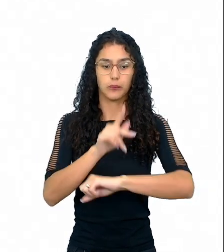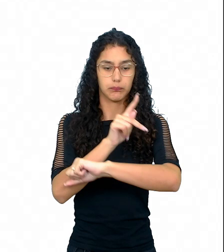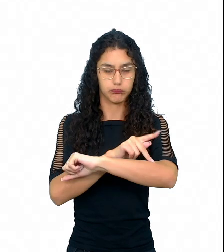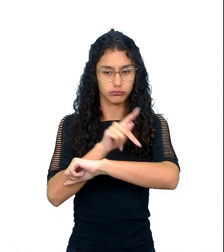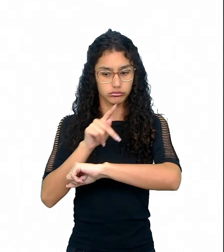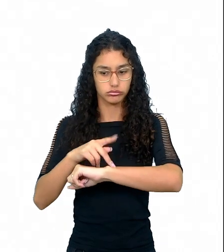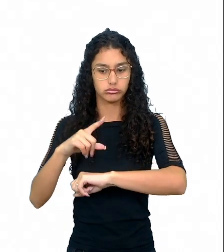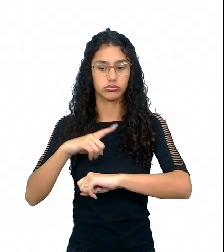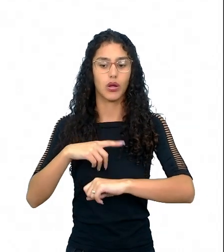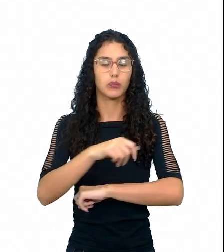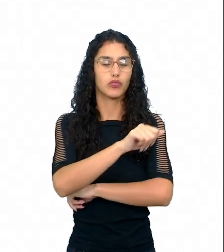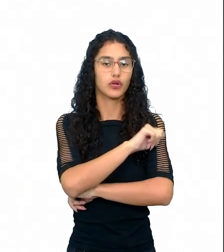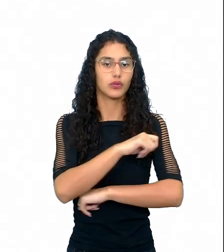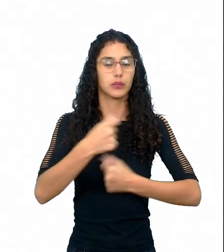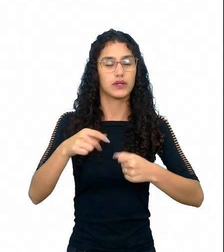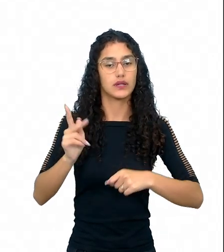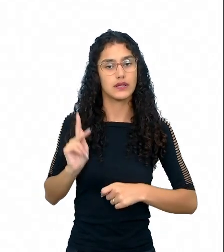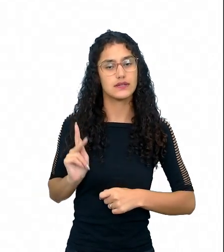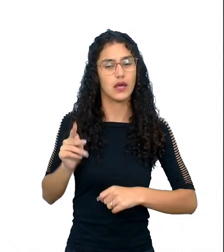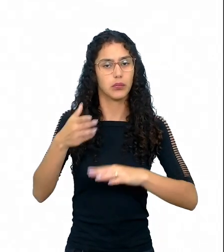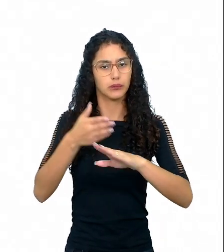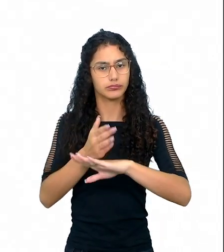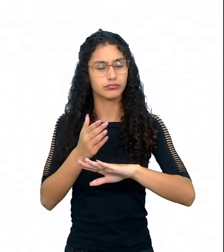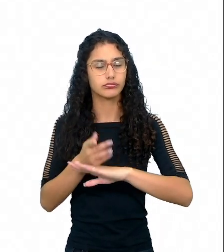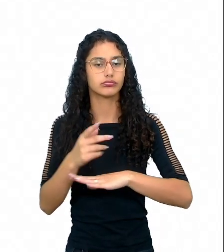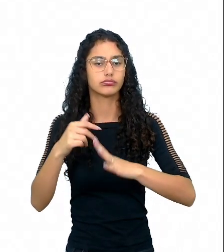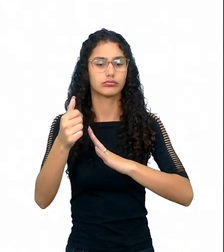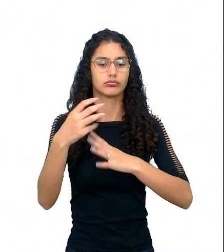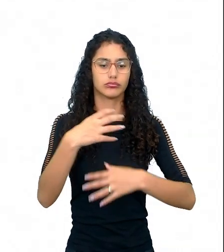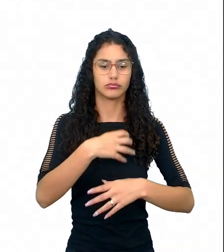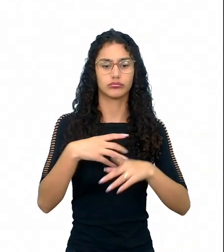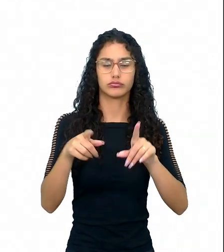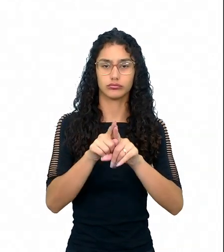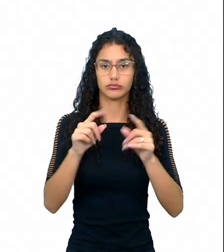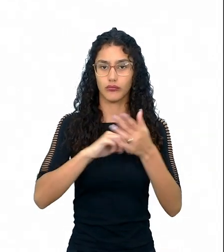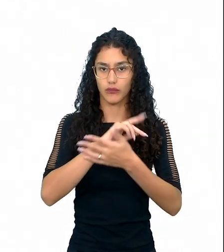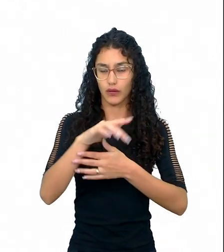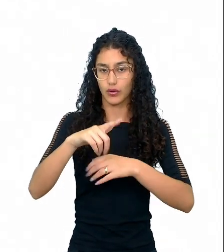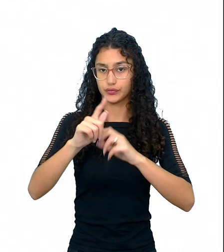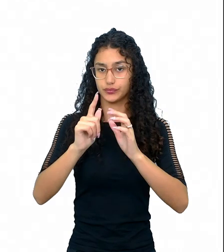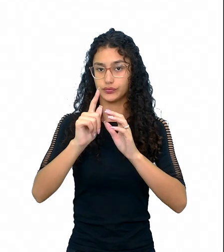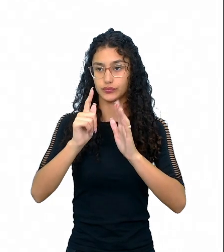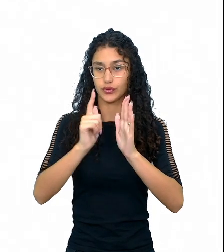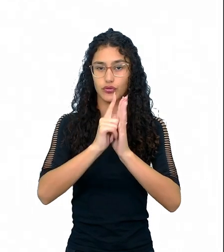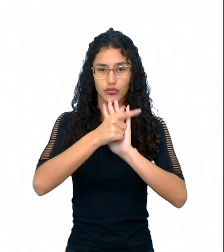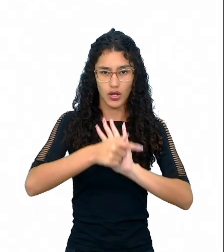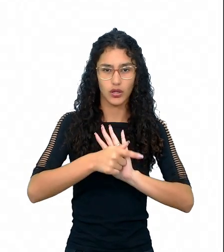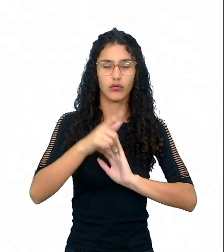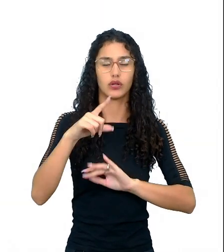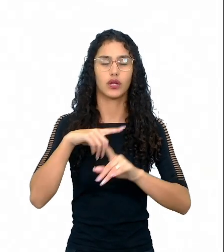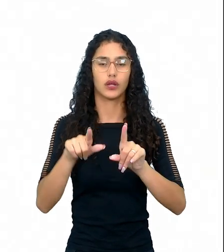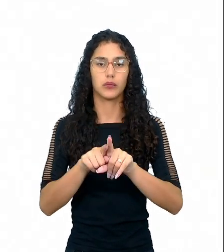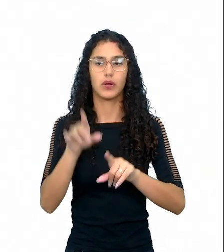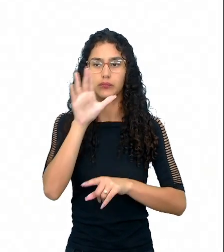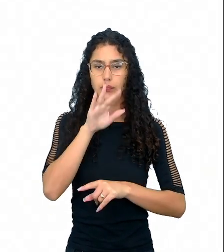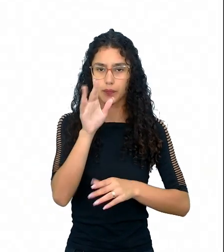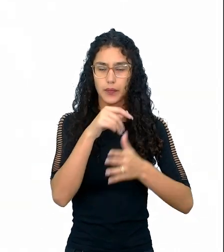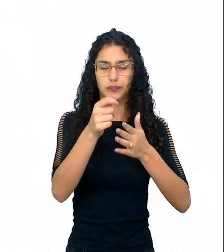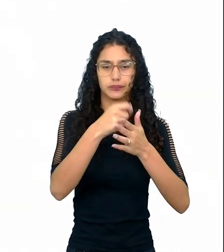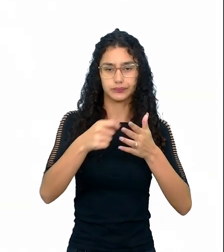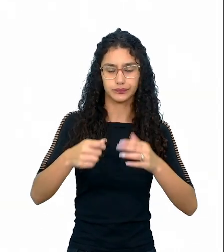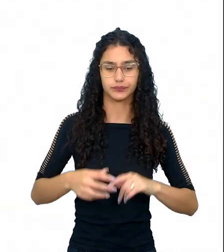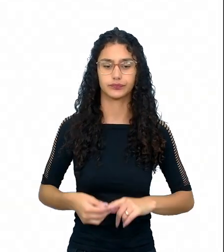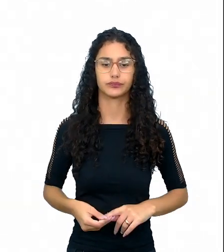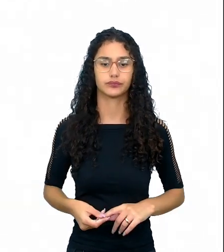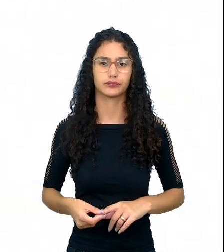pedagógicas, né, que os estudantes devem sempre acessar variados gêneros, tanto no campo da escrita quanto da oralidade, né?